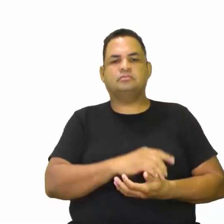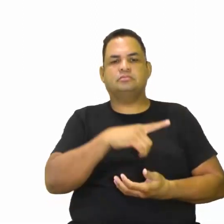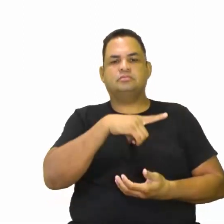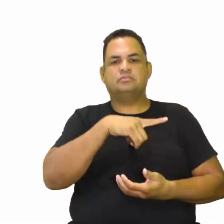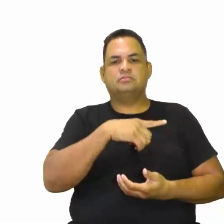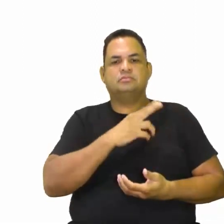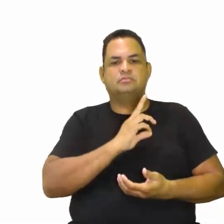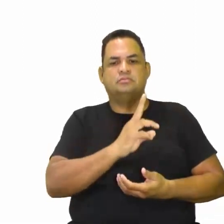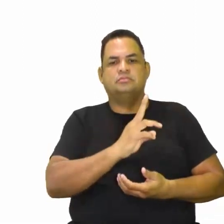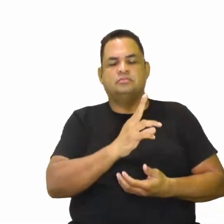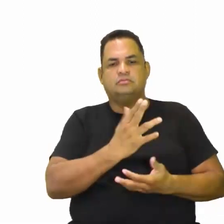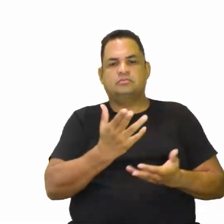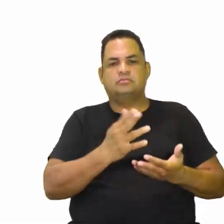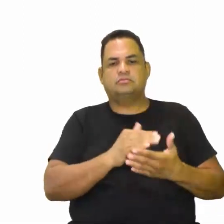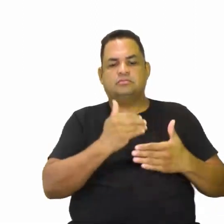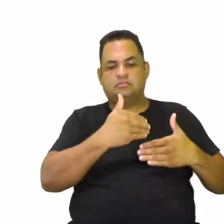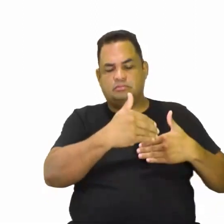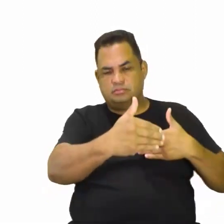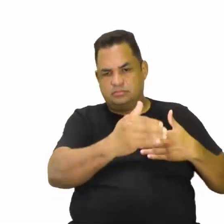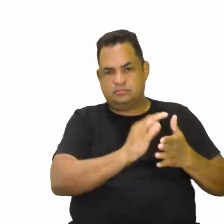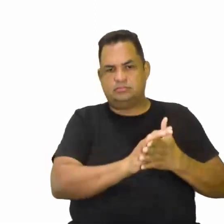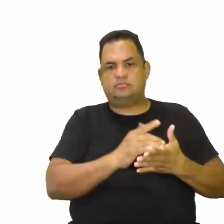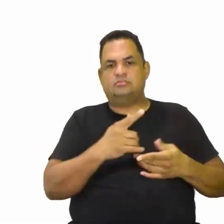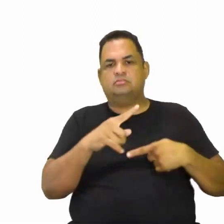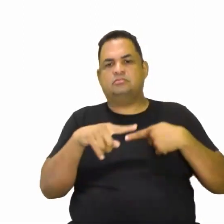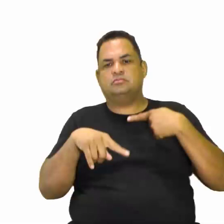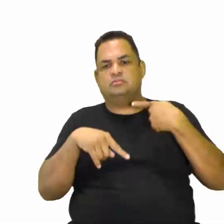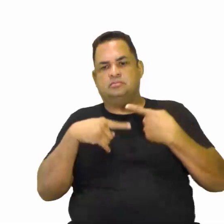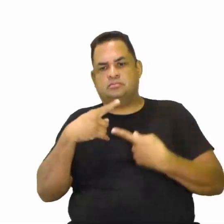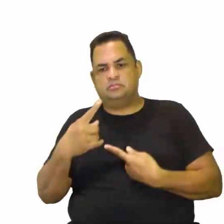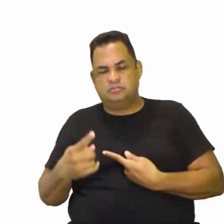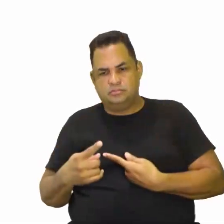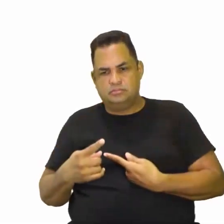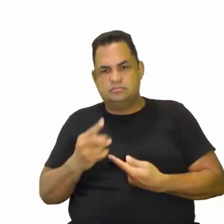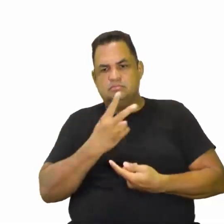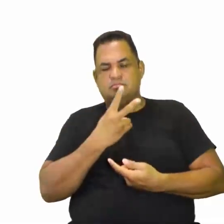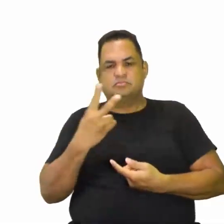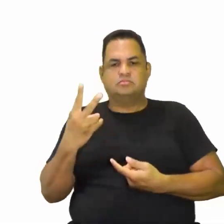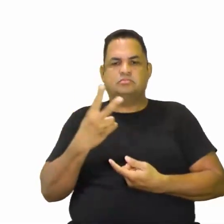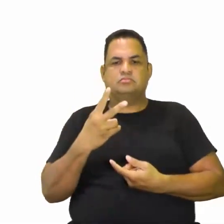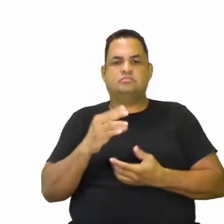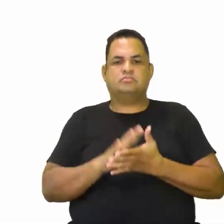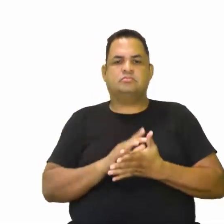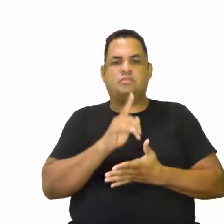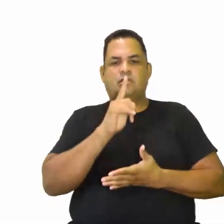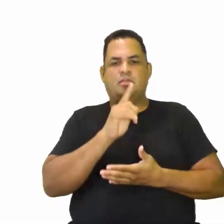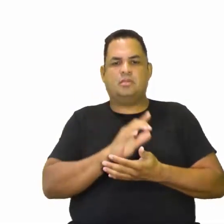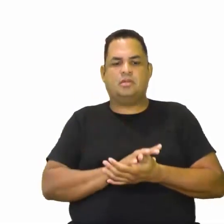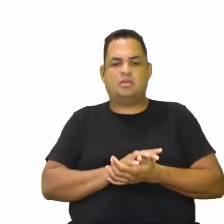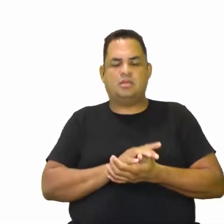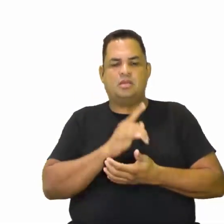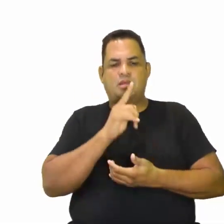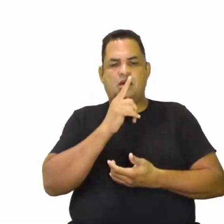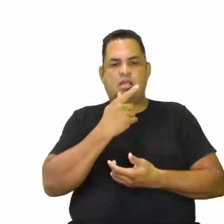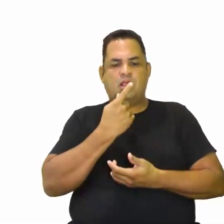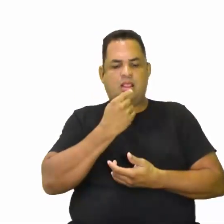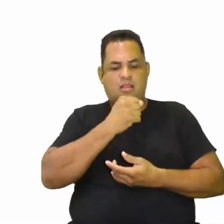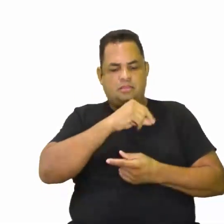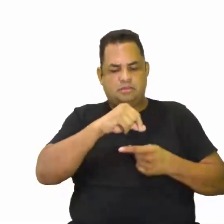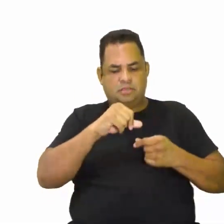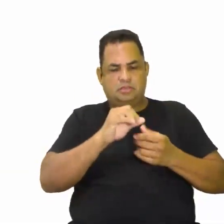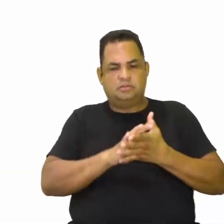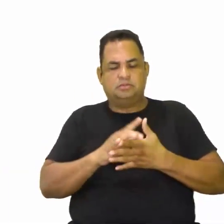temos no processo 1 separar água e sal. E, consequentemente, no processo 2, separar o sal dessa